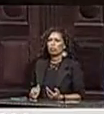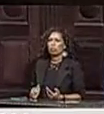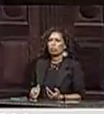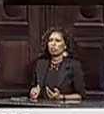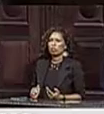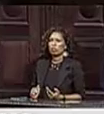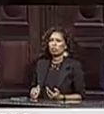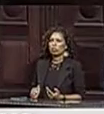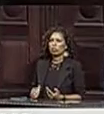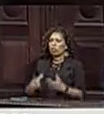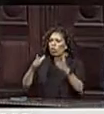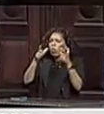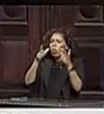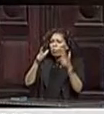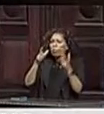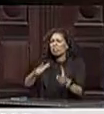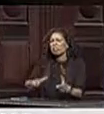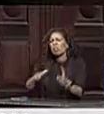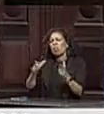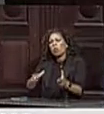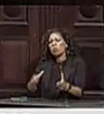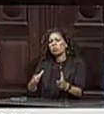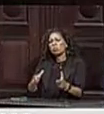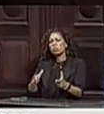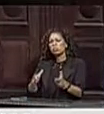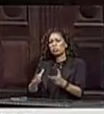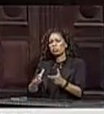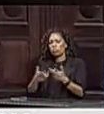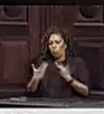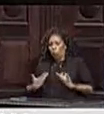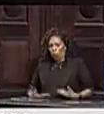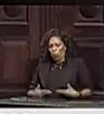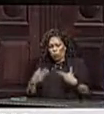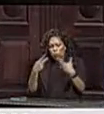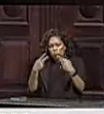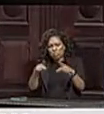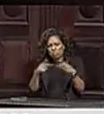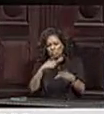aonde estava o corpo do CAO.